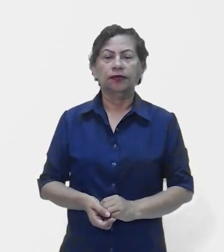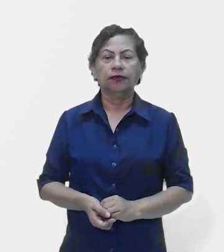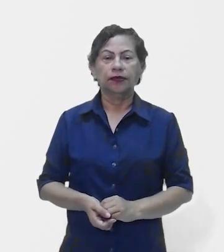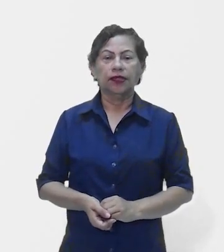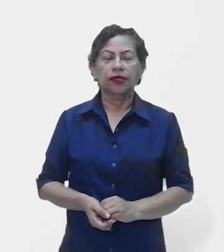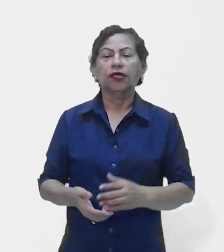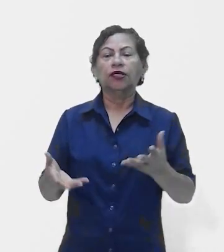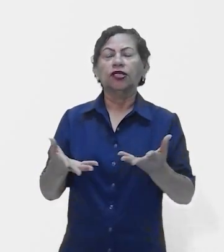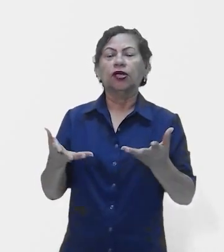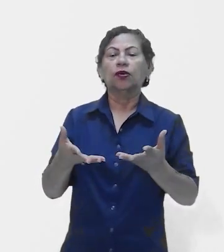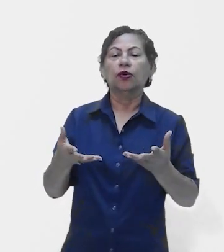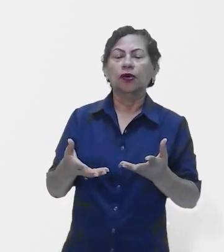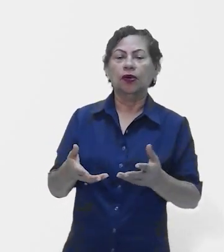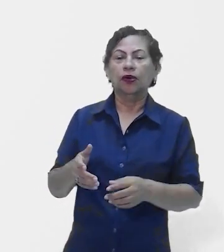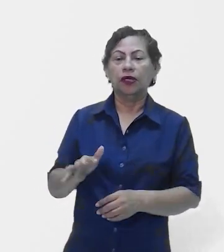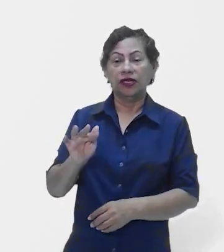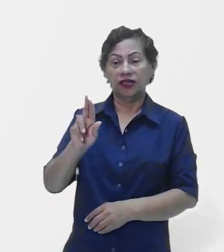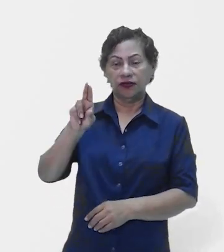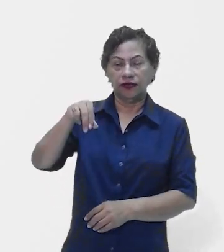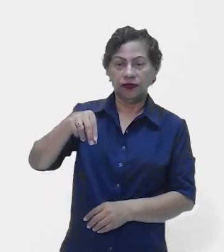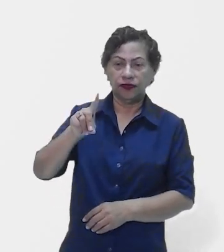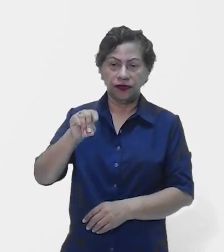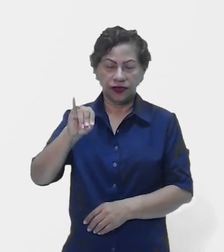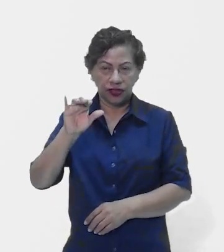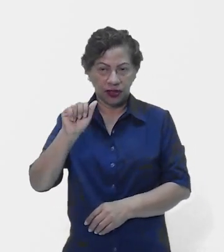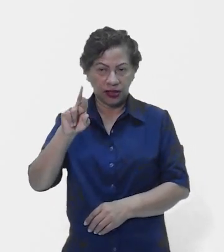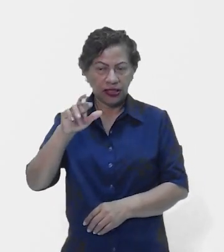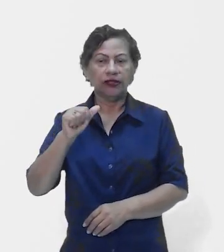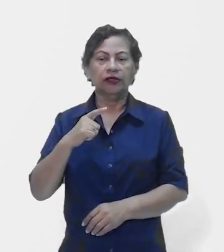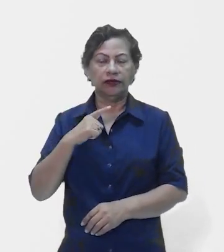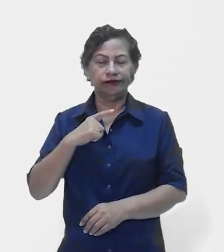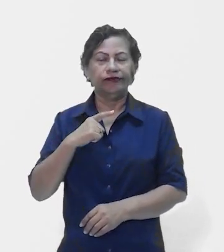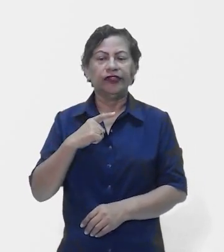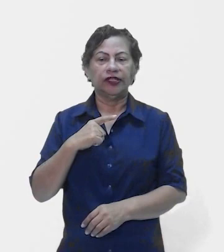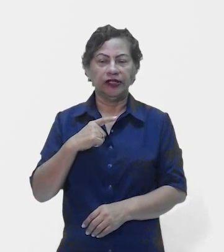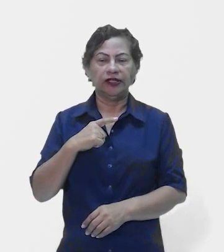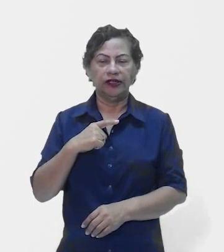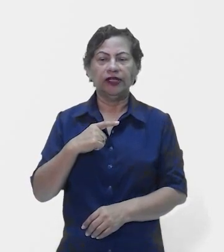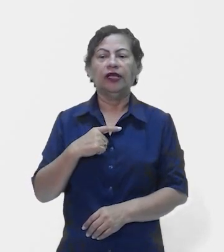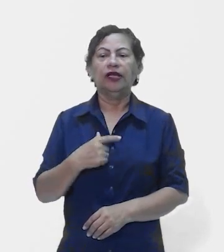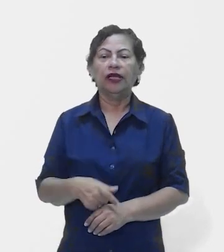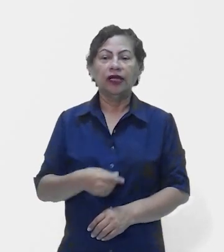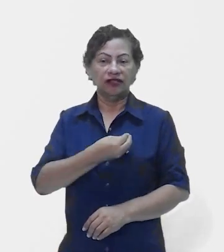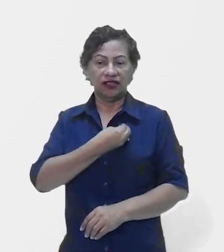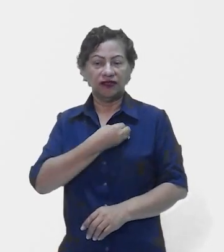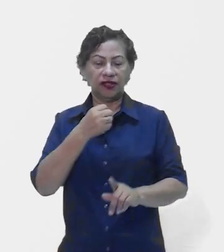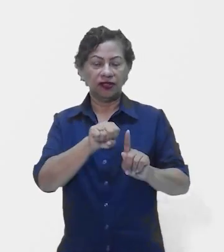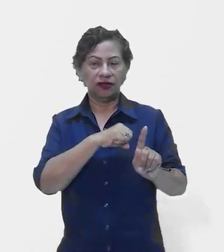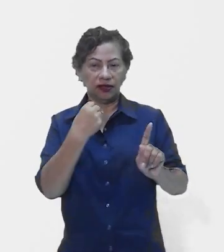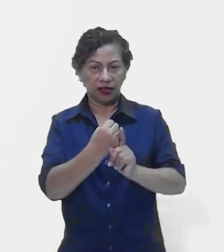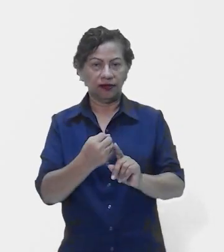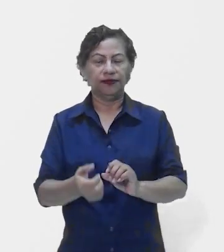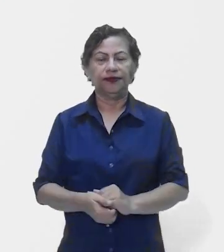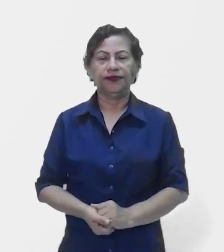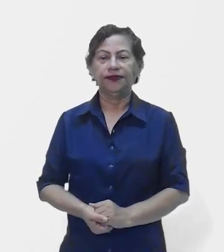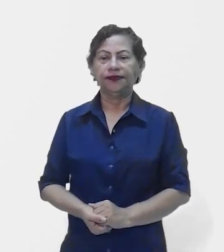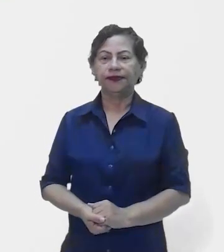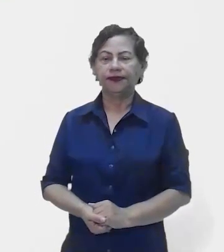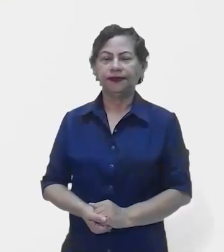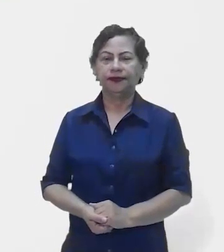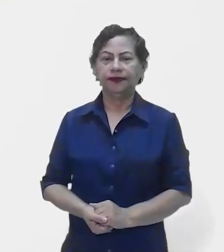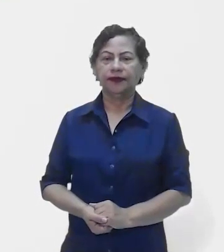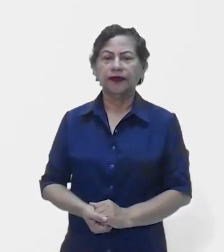rural, a gente entra na questão fundiária, que é uma questão latente e sensível na nossa